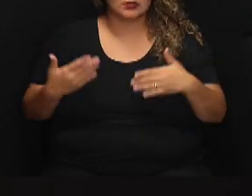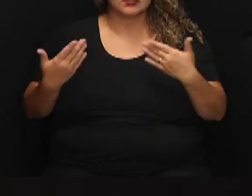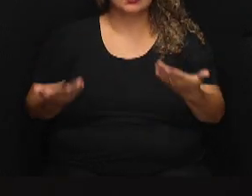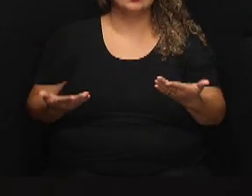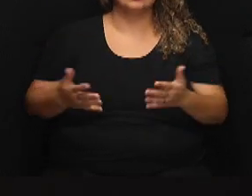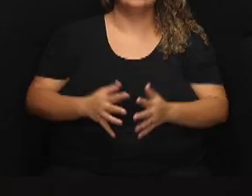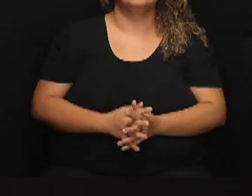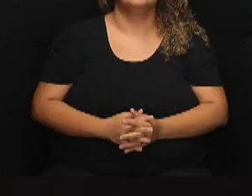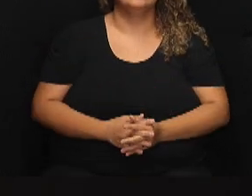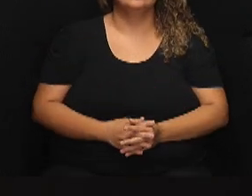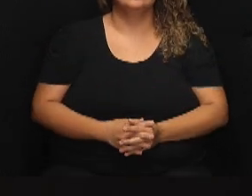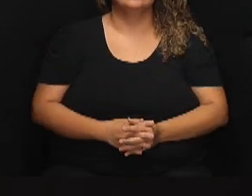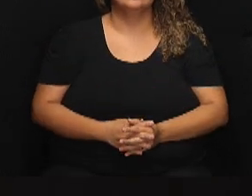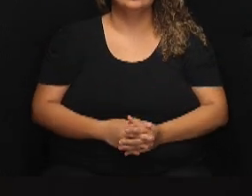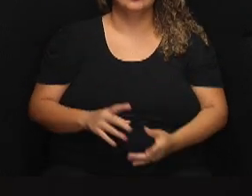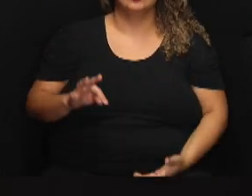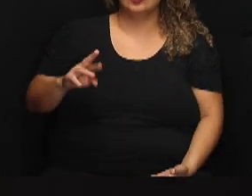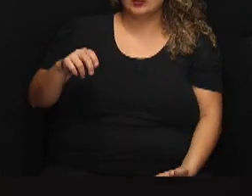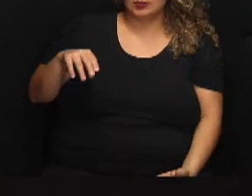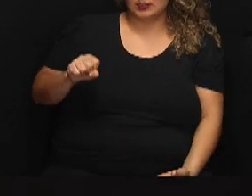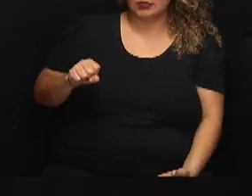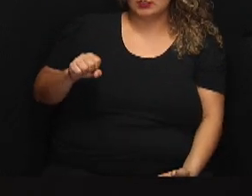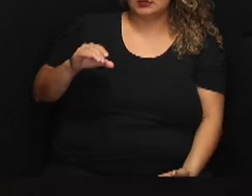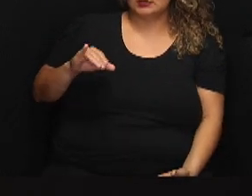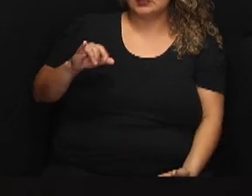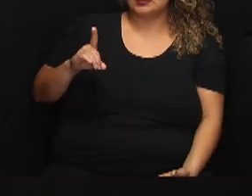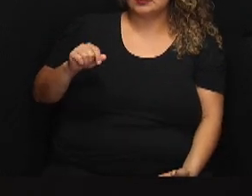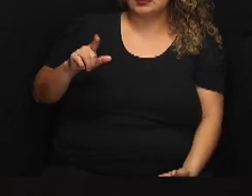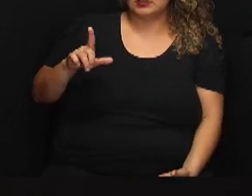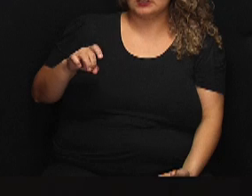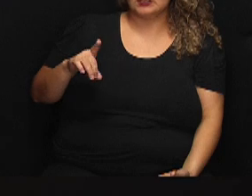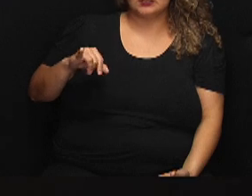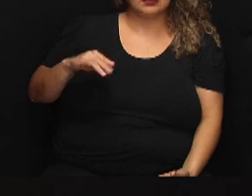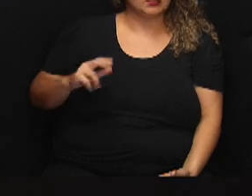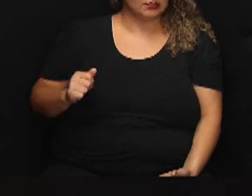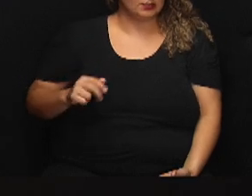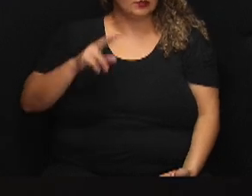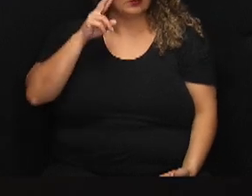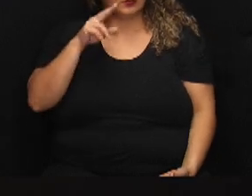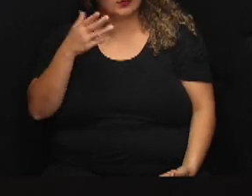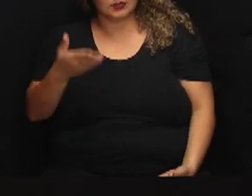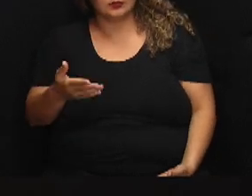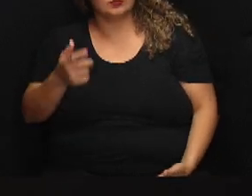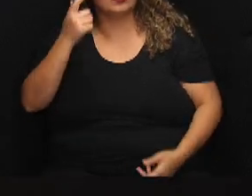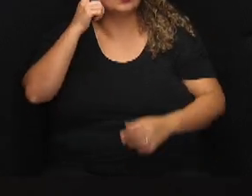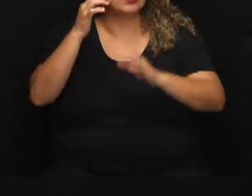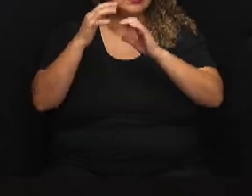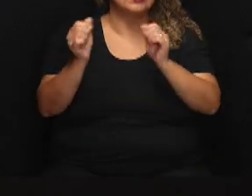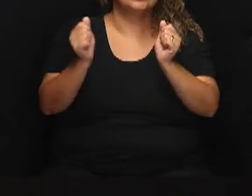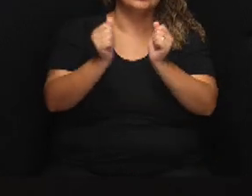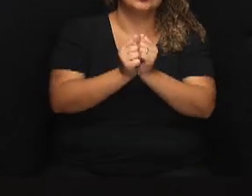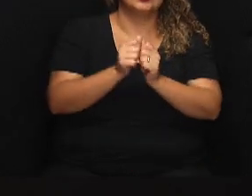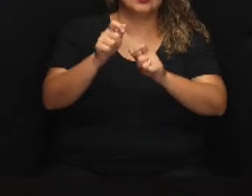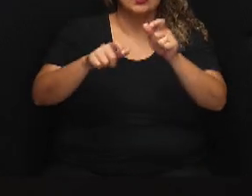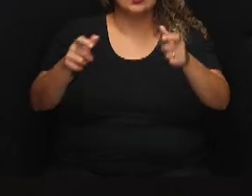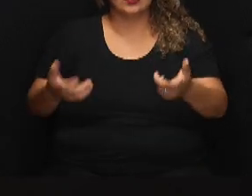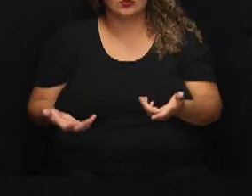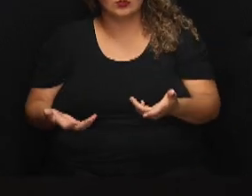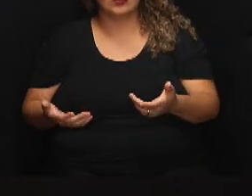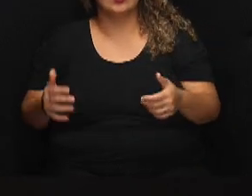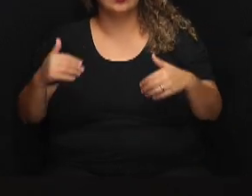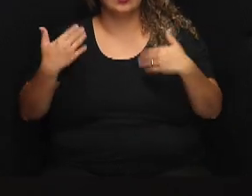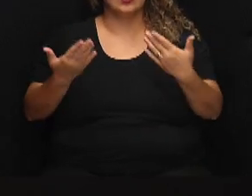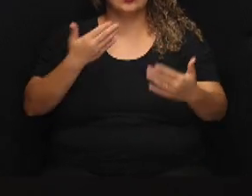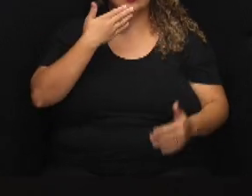Então, o Transcidadania, ele vem para olhar para isso, pensar juntamente com essas pessoas de quais seriam